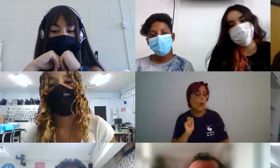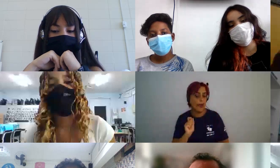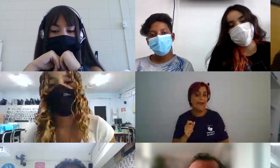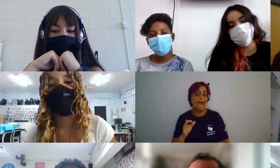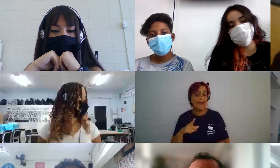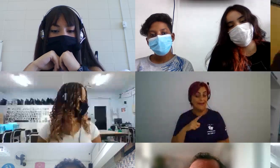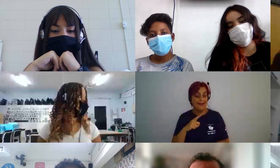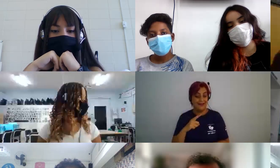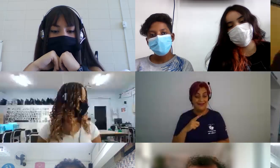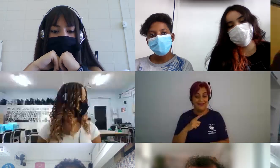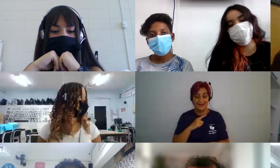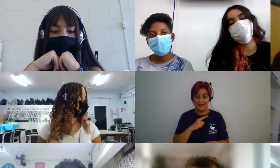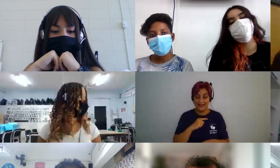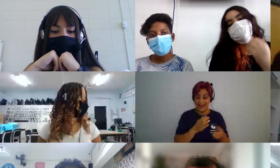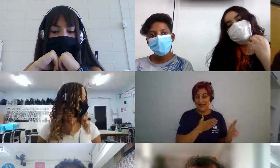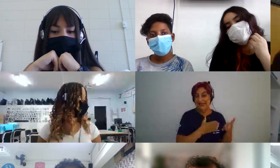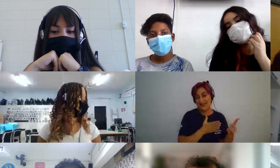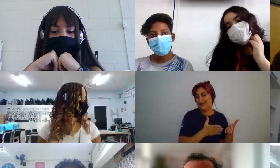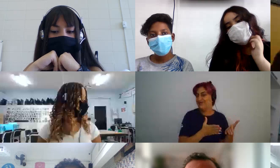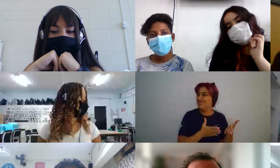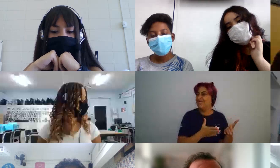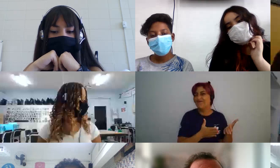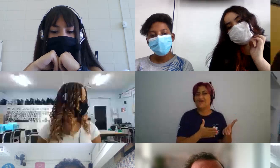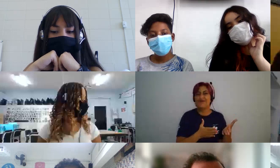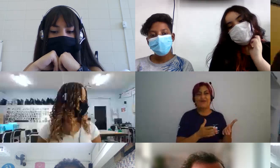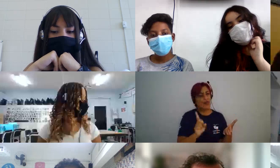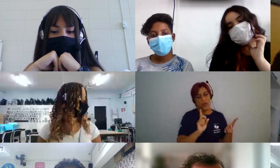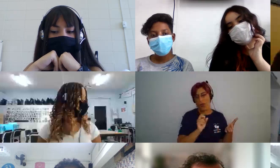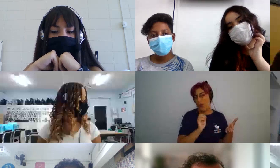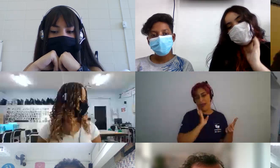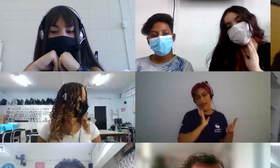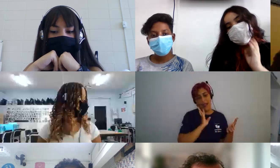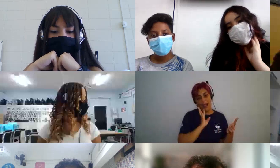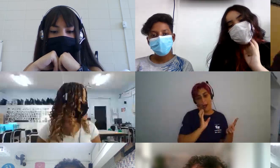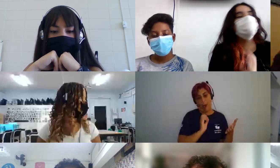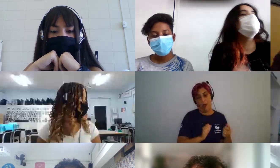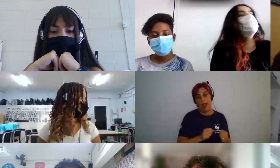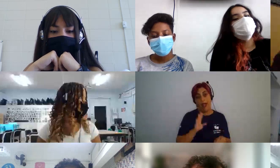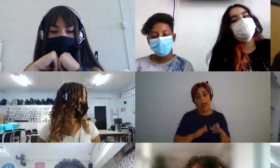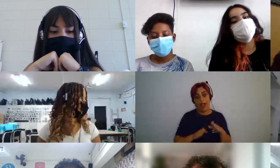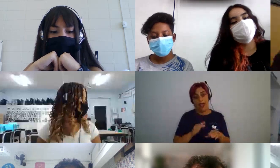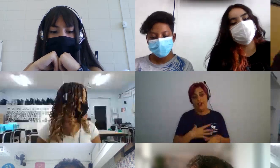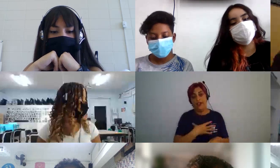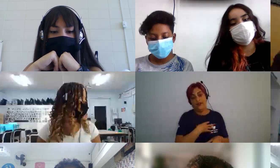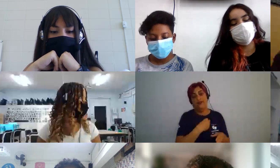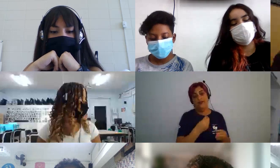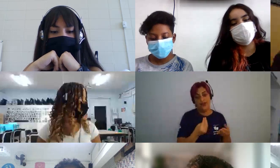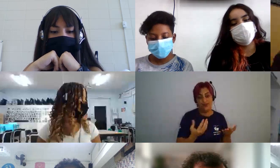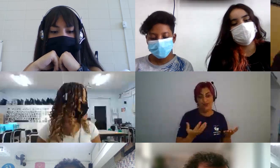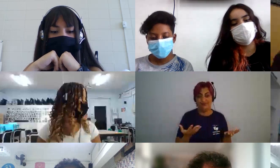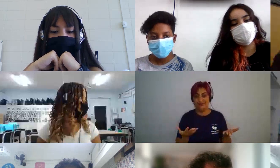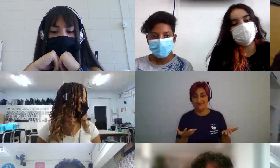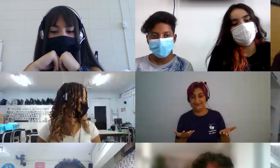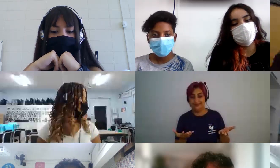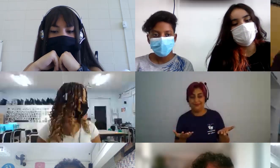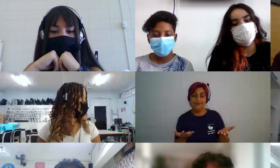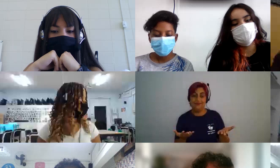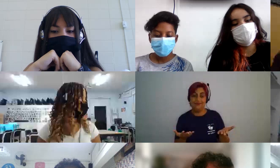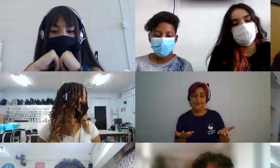horas que não são legal. Tem horas que não é legal ter filho. Tem horas que filho vem para